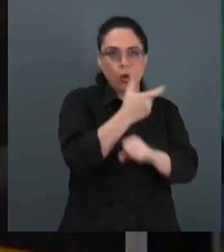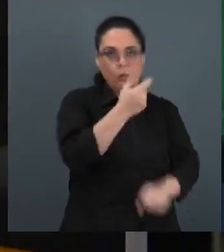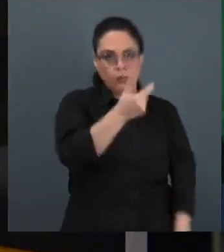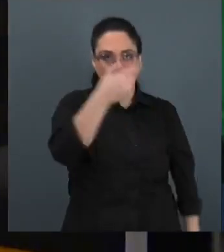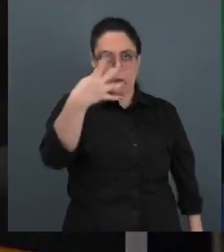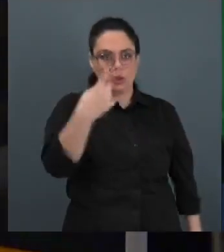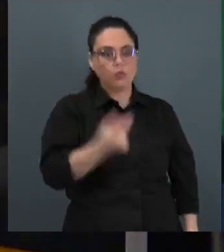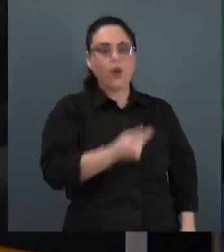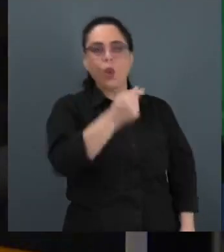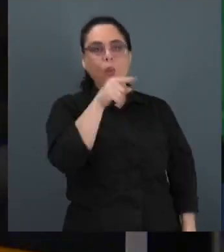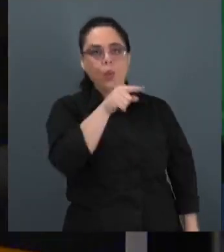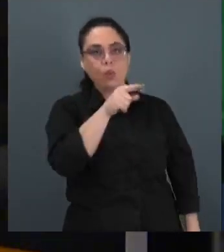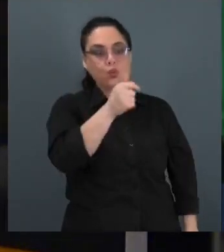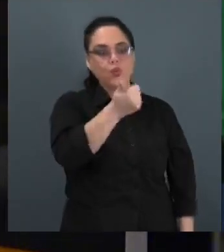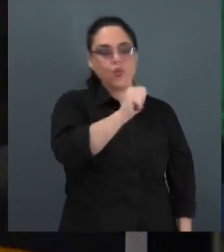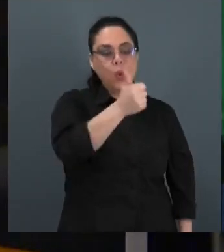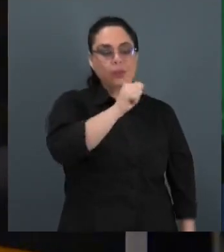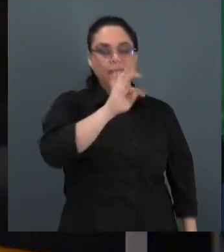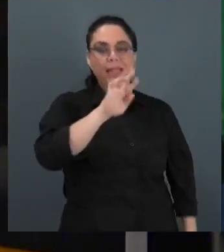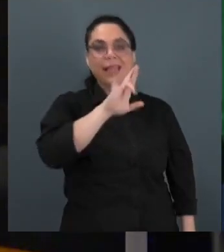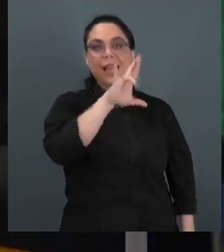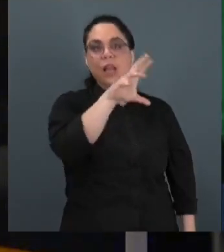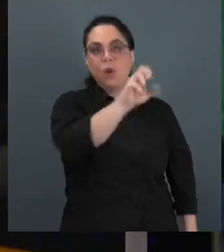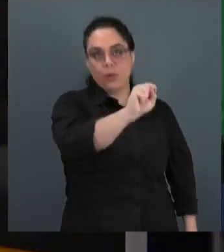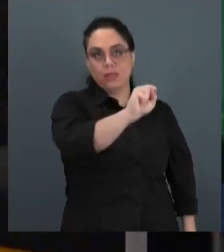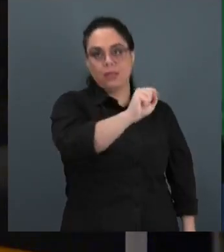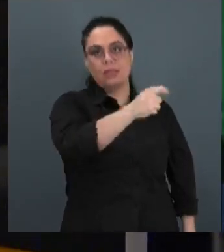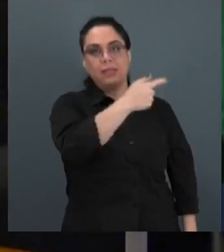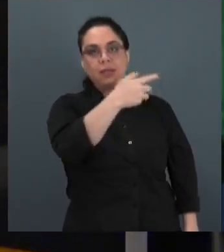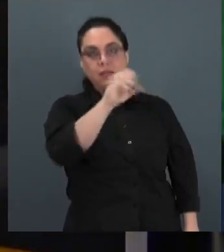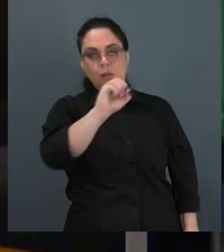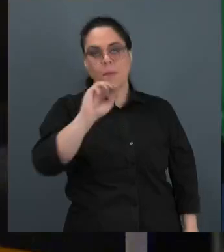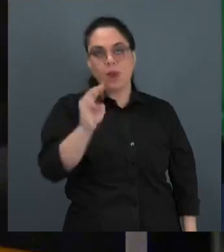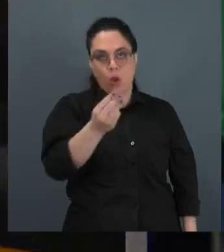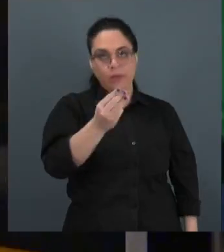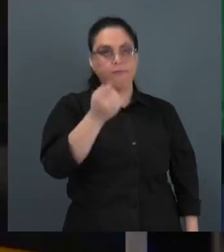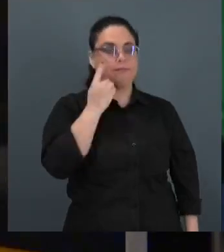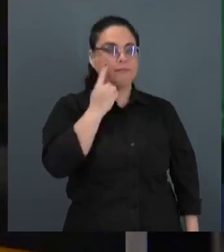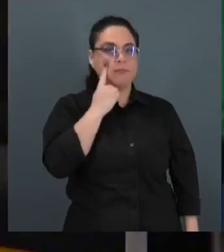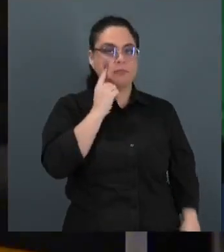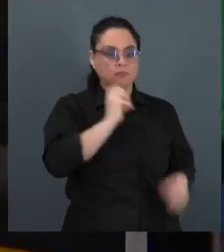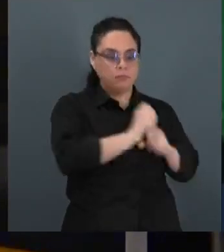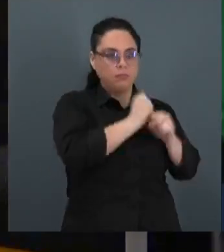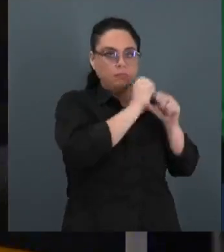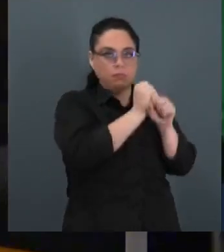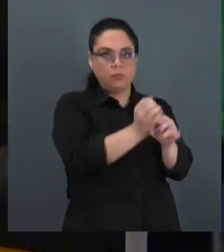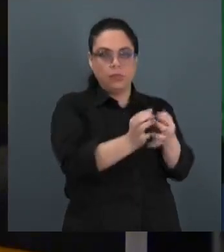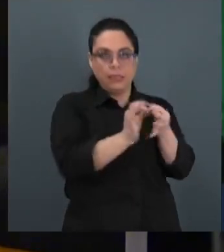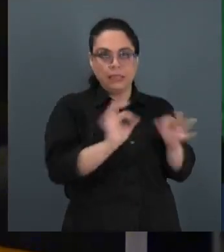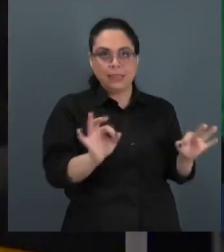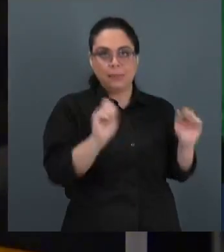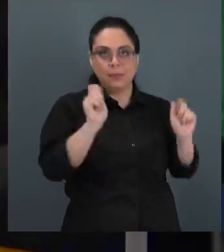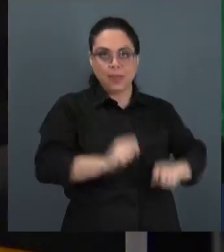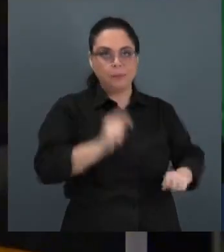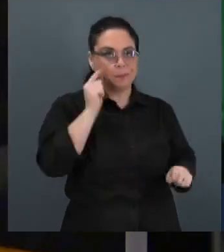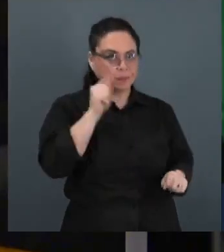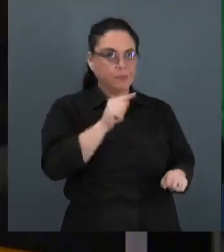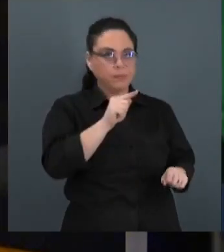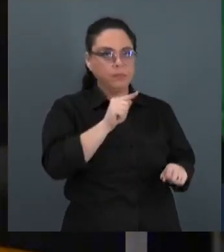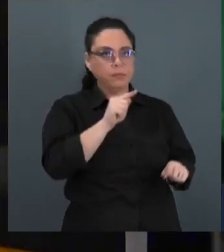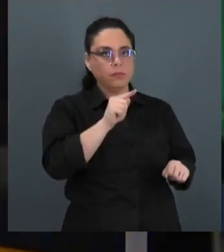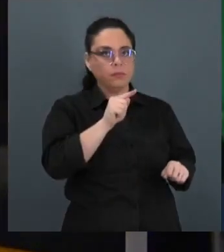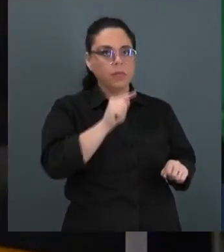2024 em 11 trilhões e 700 bilhões. Vamos fazer um cálculo simples. Se nós